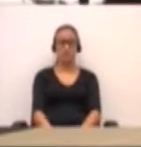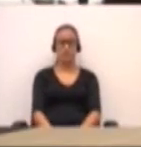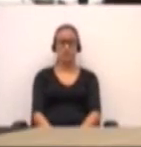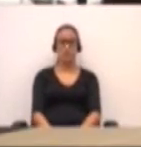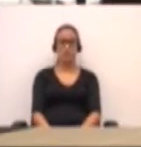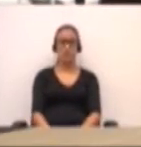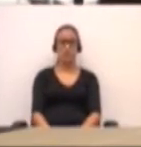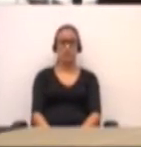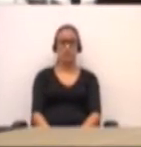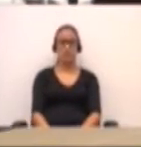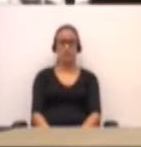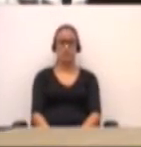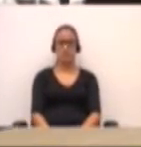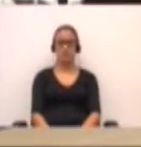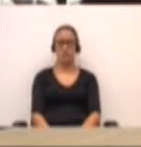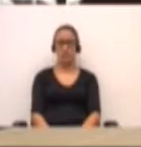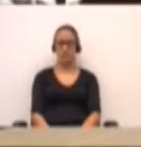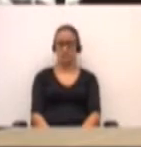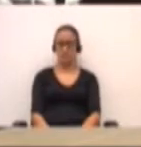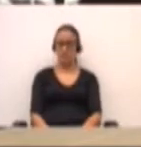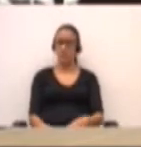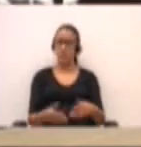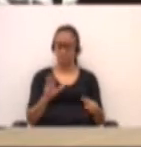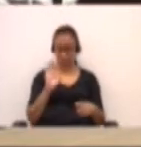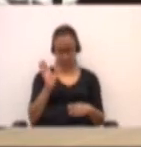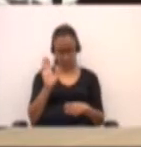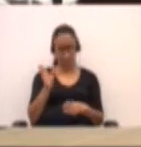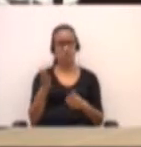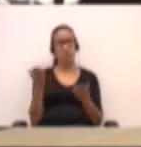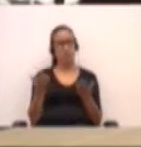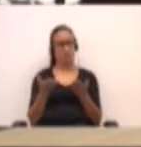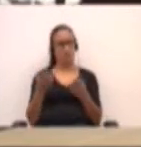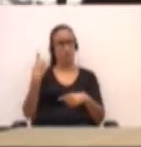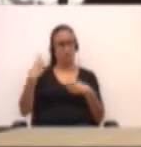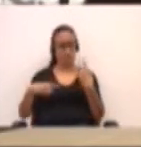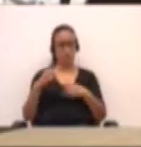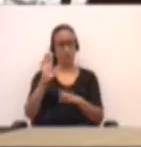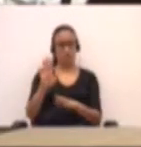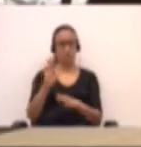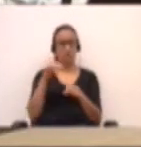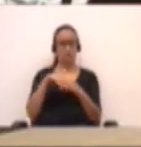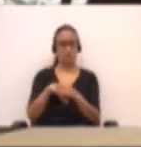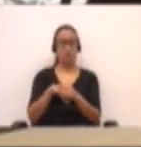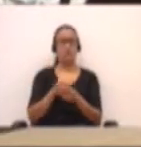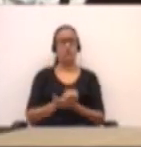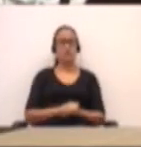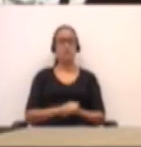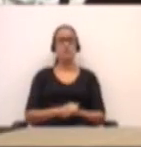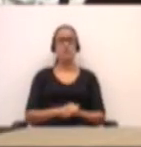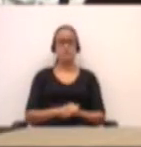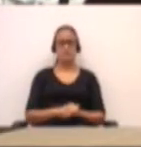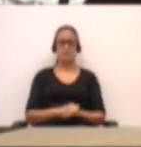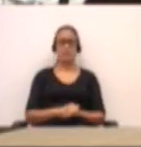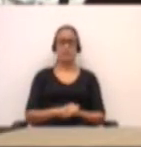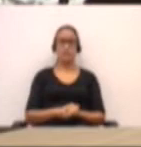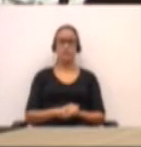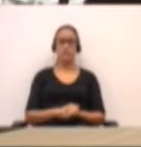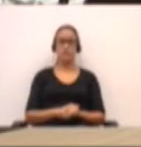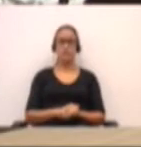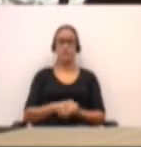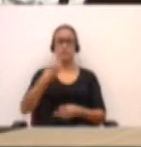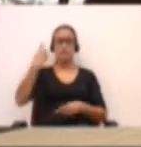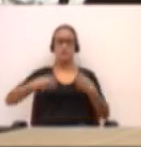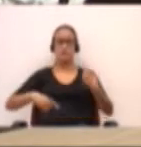Nós vamos apreciar o requerimento de Vossa Excelência neste momento. O requerimento está